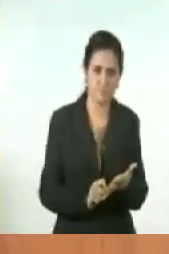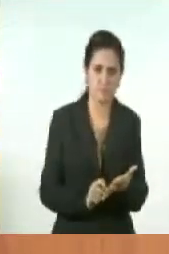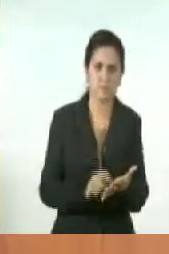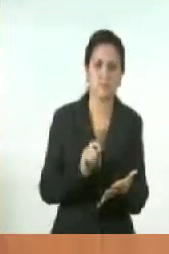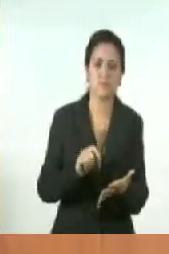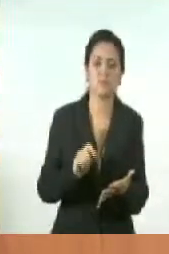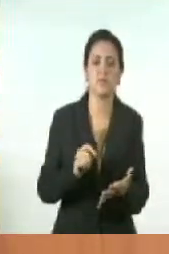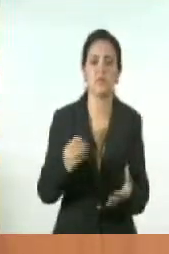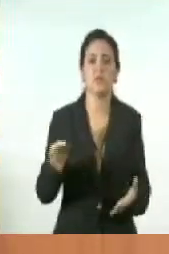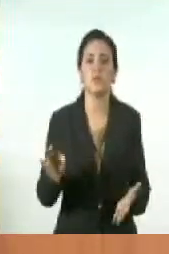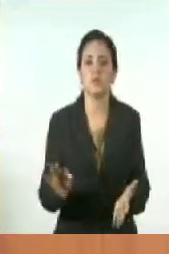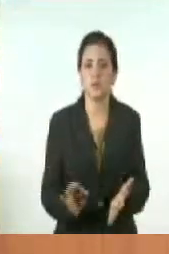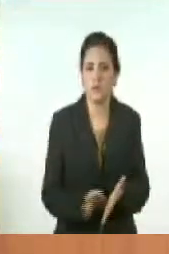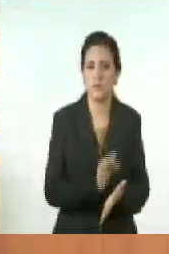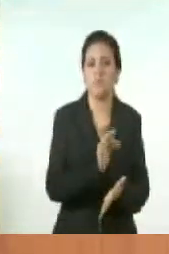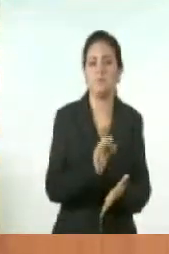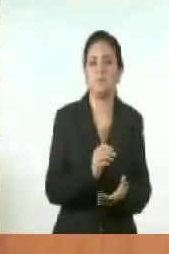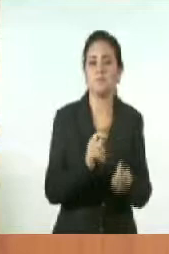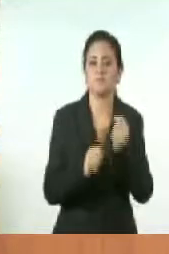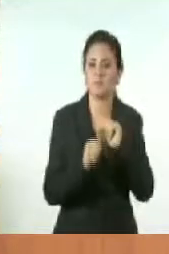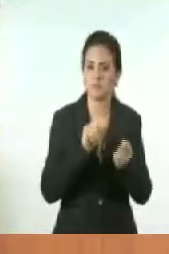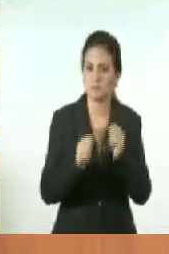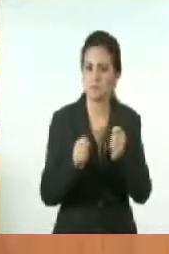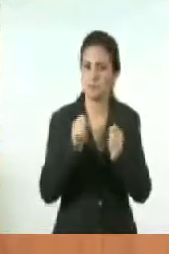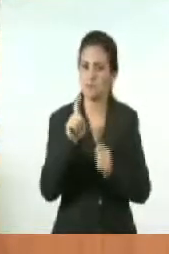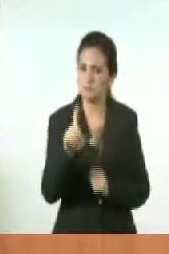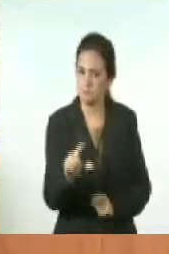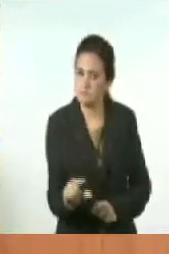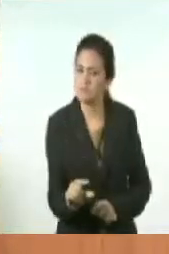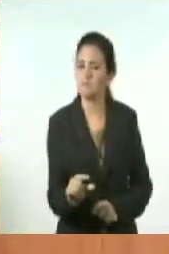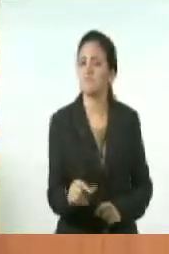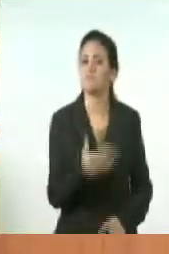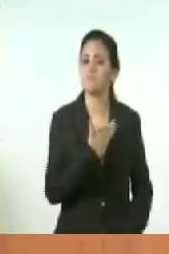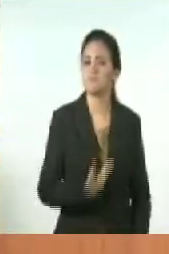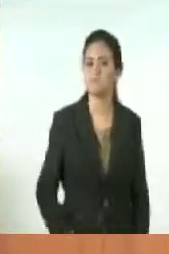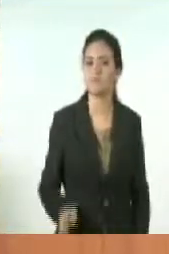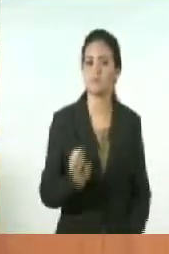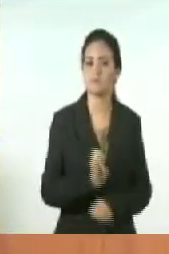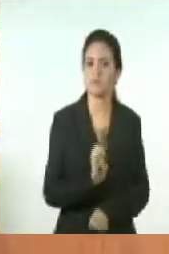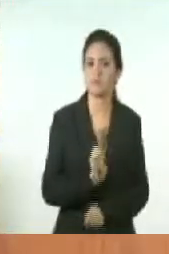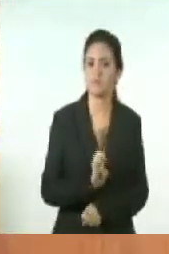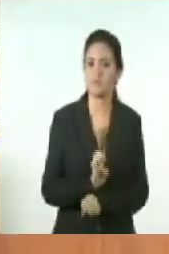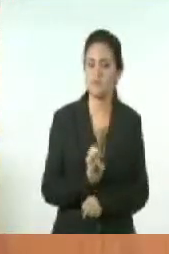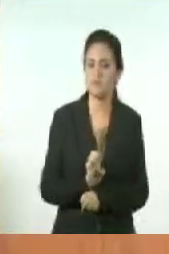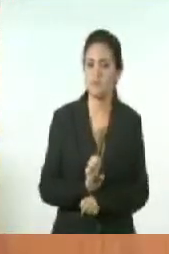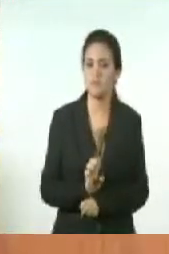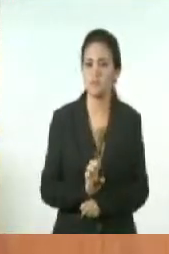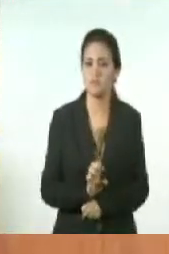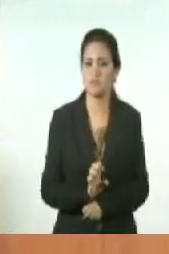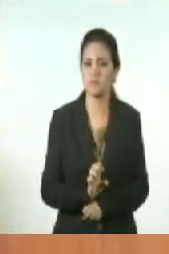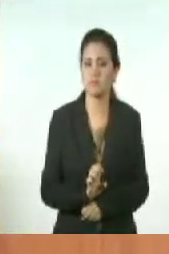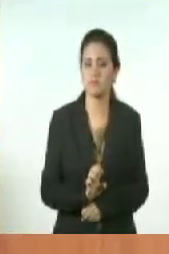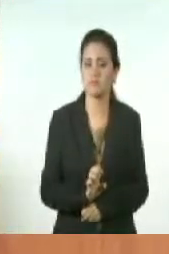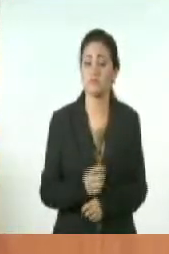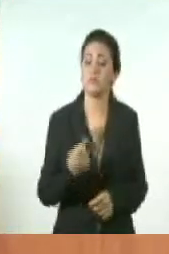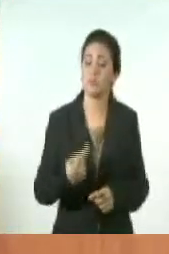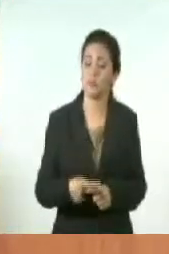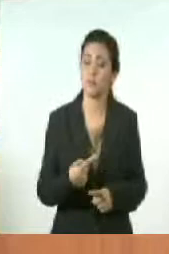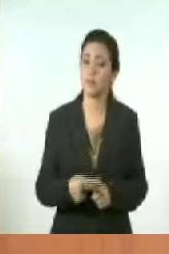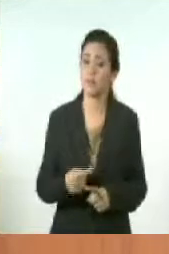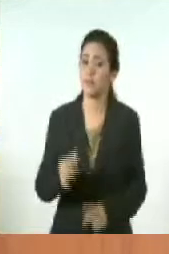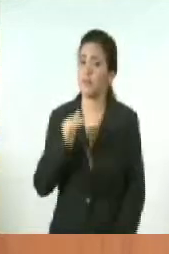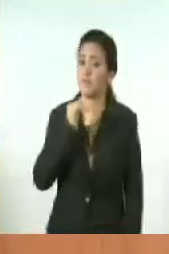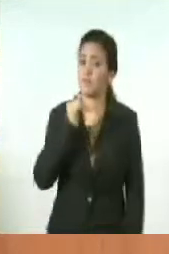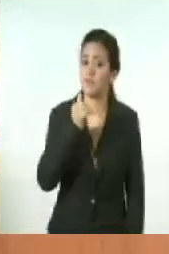o contrato trouxe economicidade ao governo do Estado, ou seja, é porque estão informando